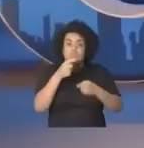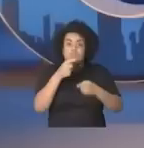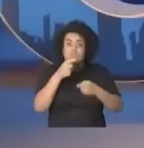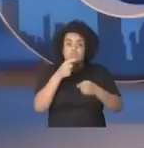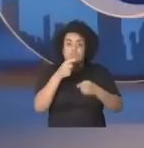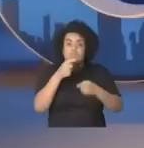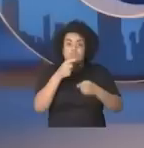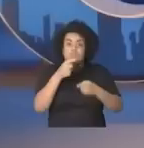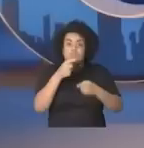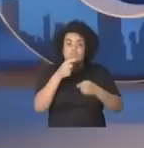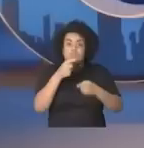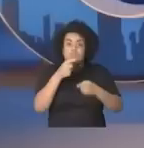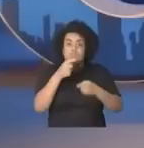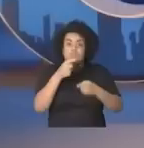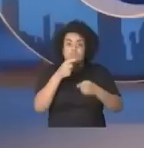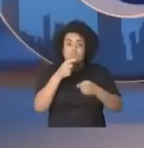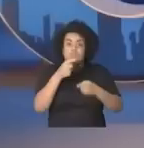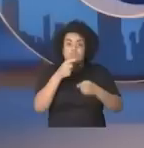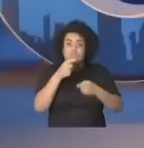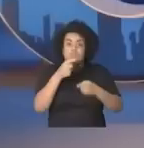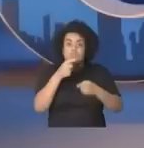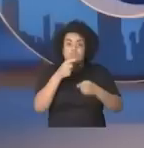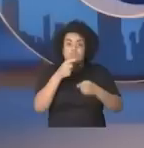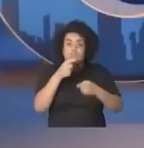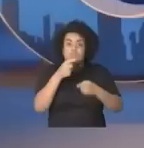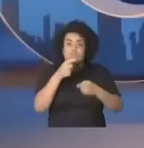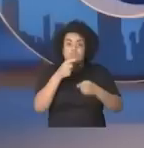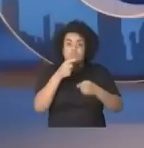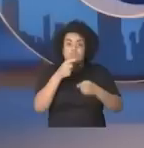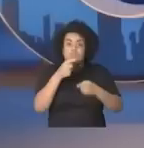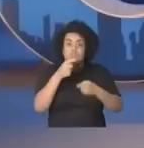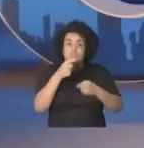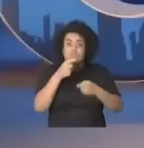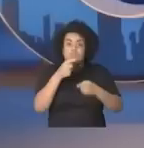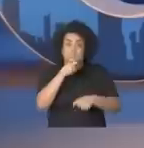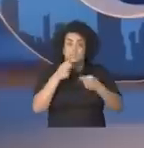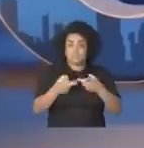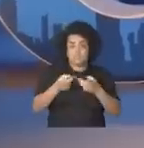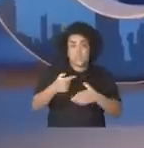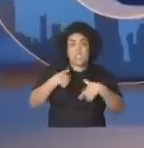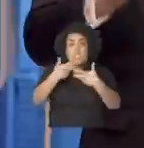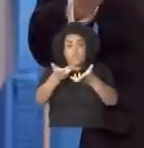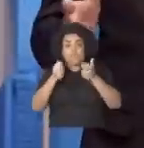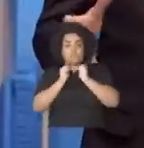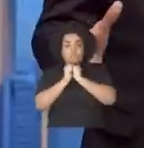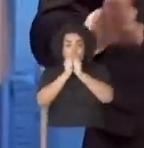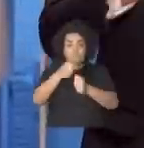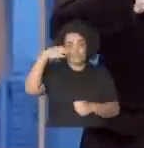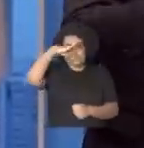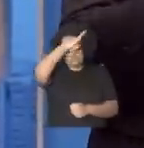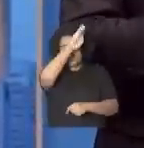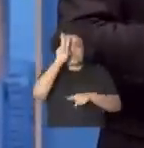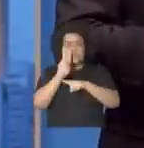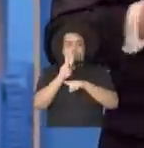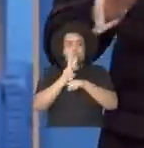exclusivamente no apoio do Bolsonaro, né? Apostando que dessa vez não vai ser o cavalo paraguaio. Consumidor, eu quero junto